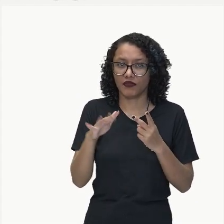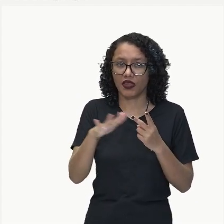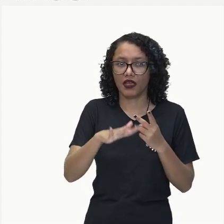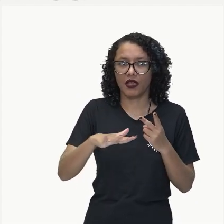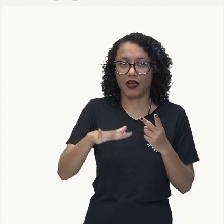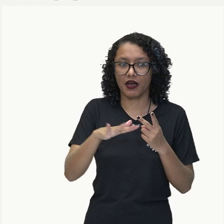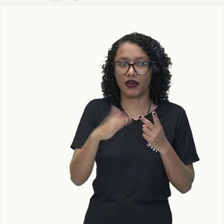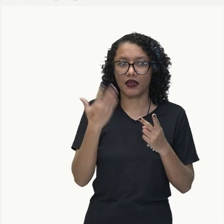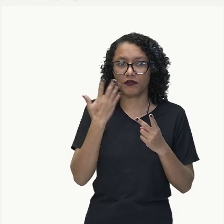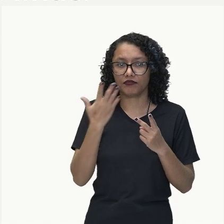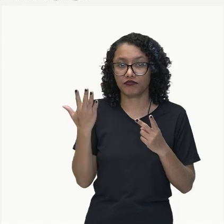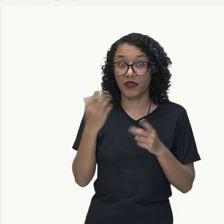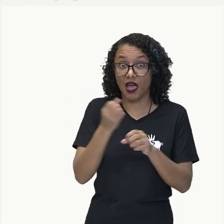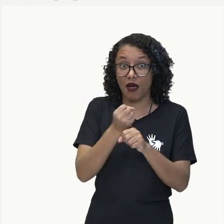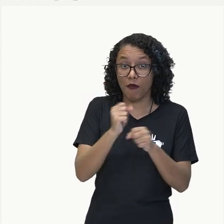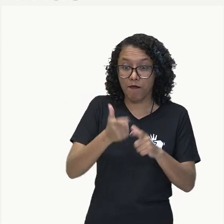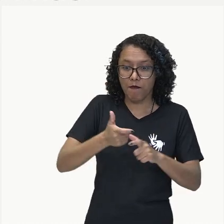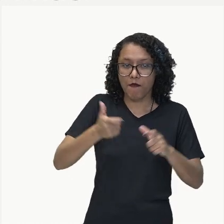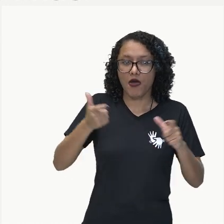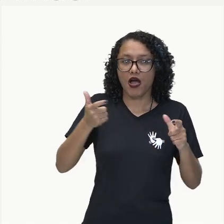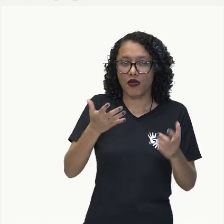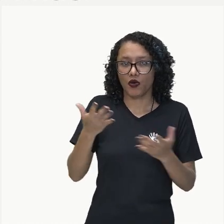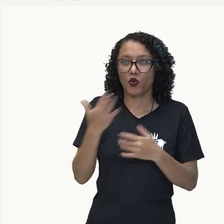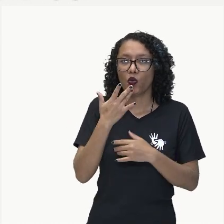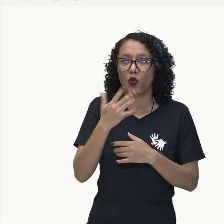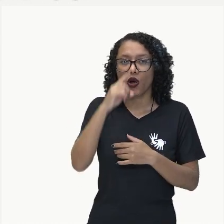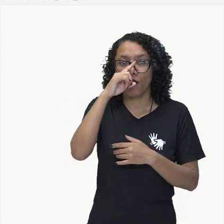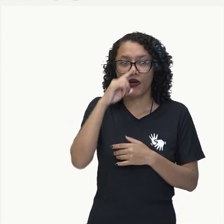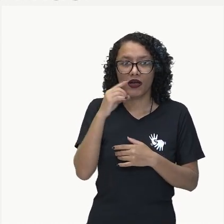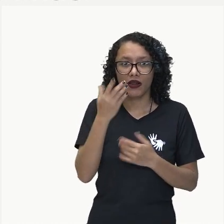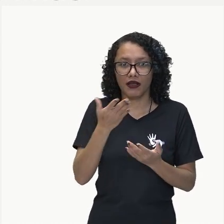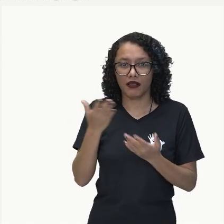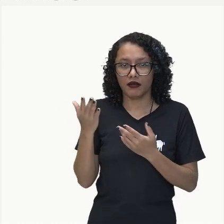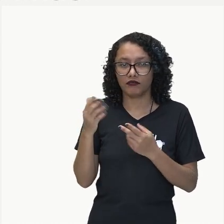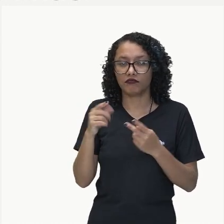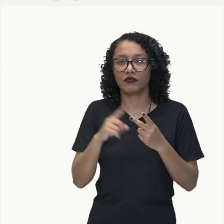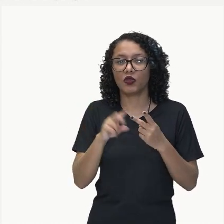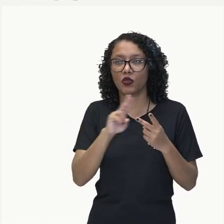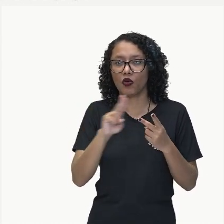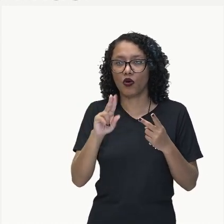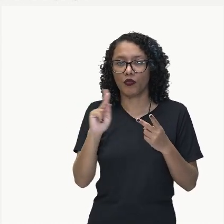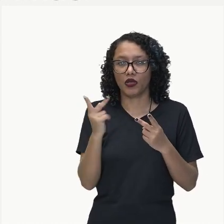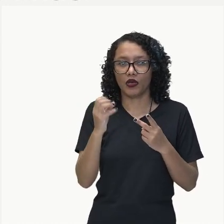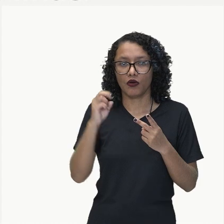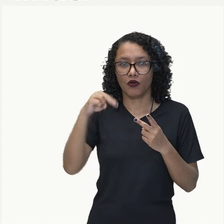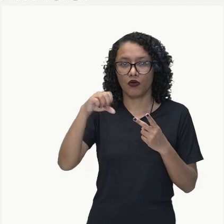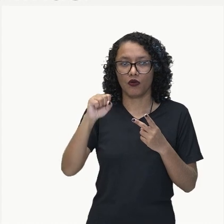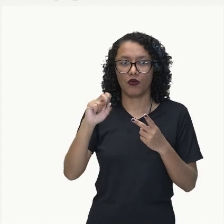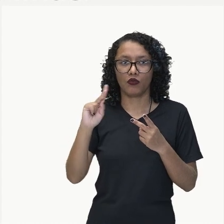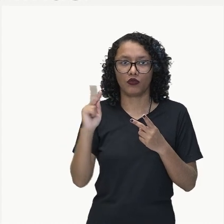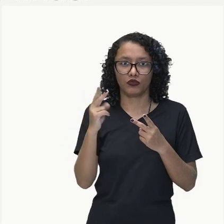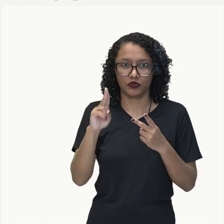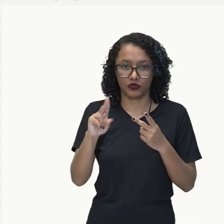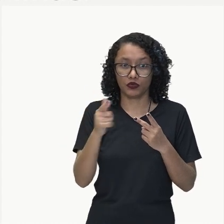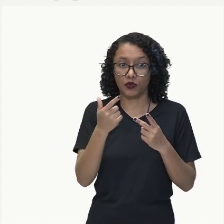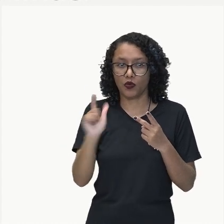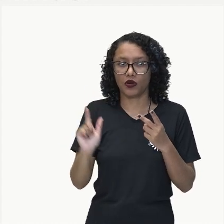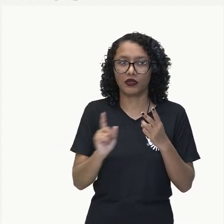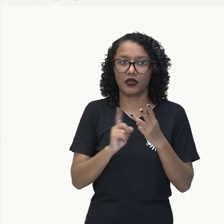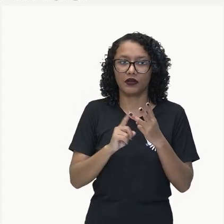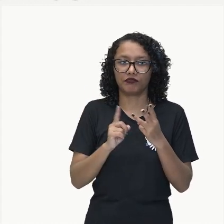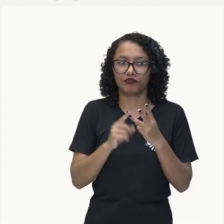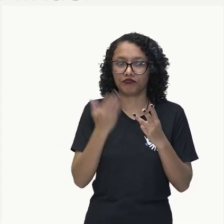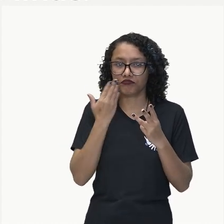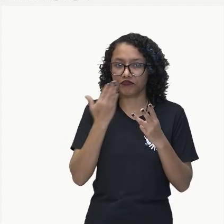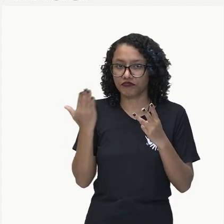vai ser a maior, Honshu, tá? Também teremos uma pequena